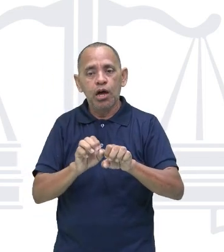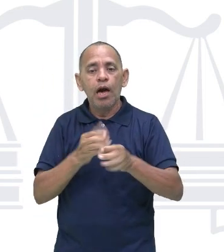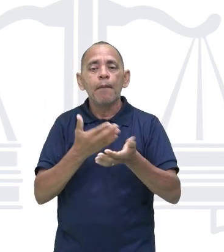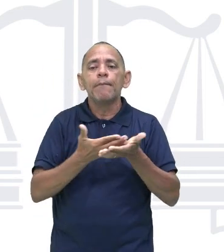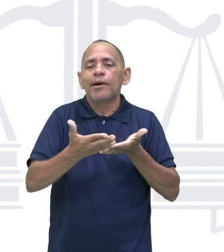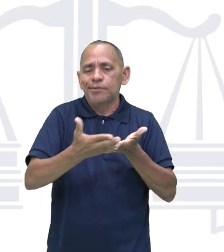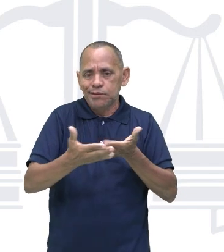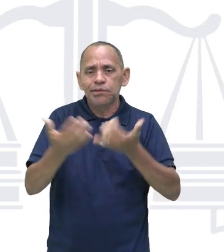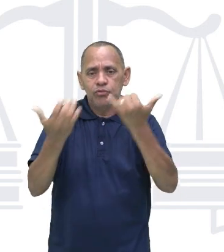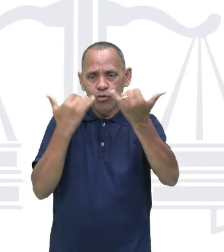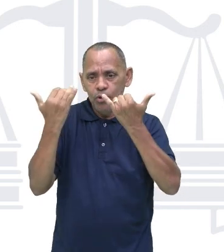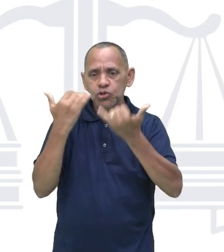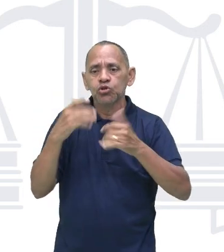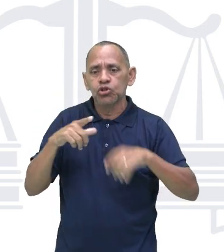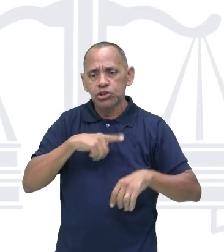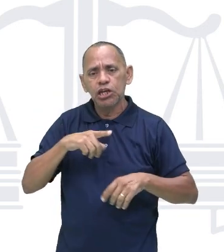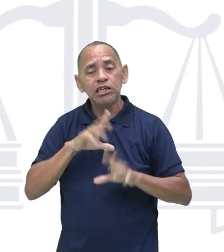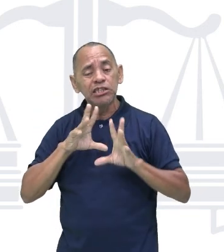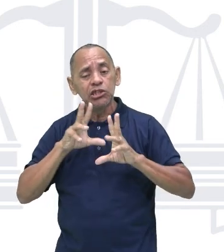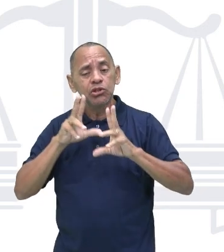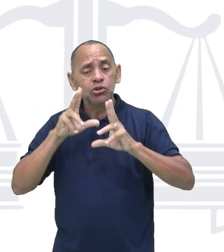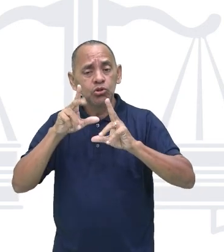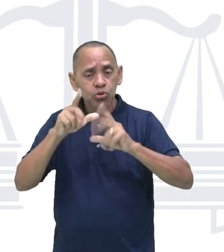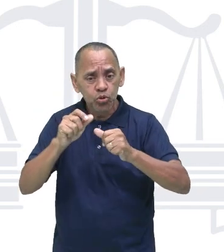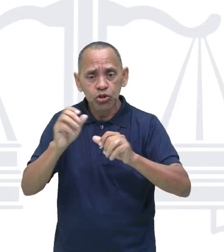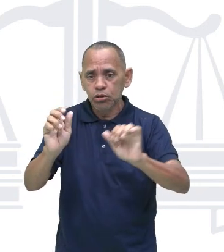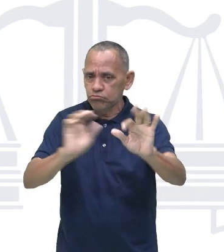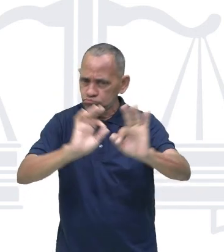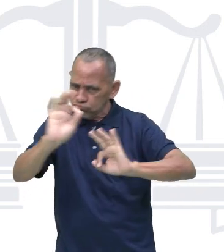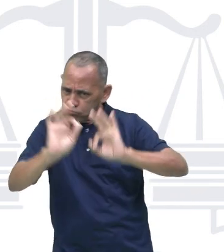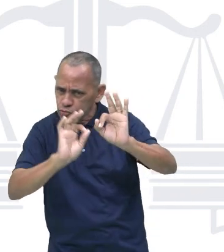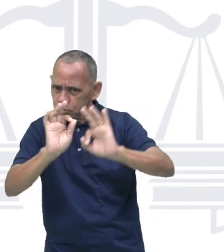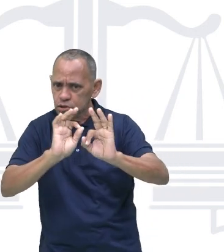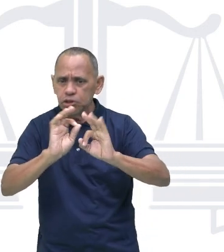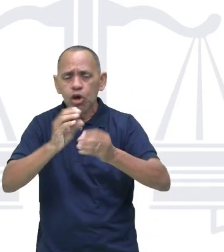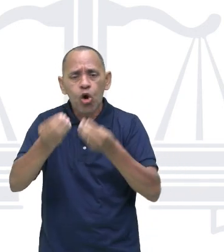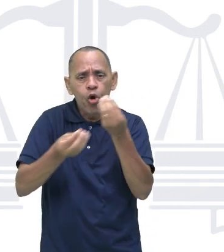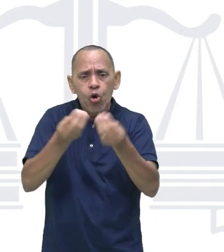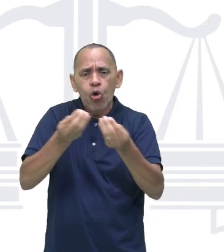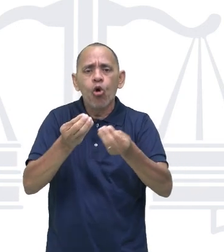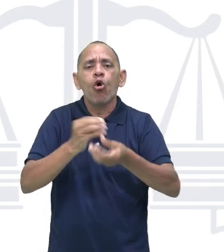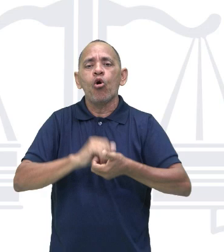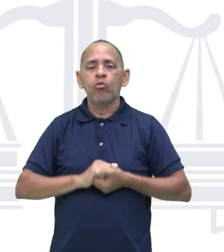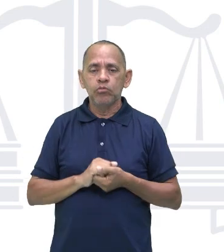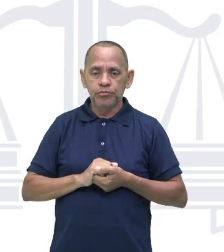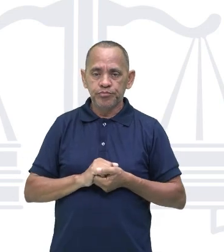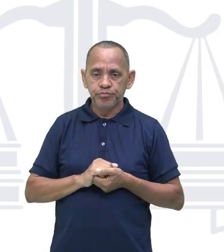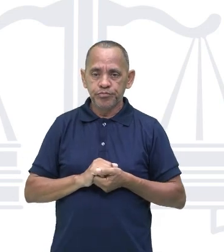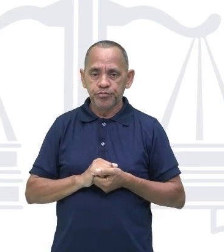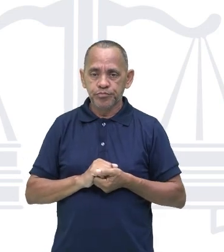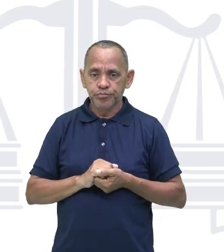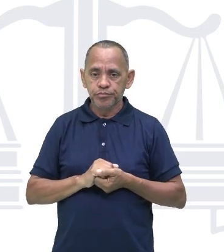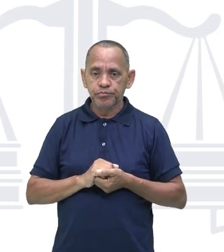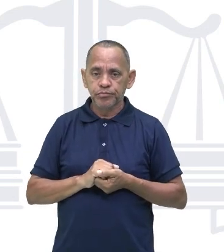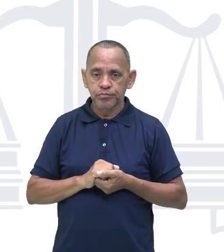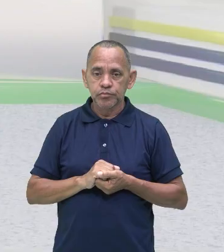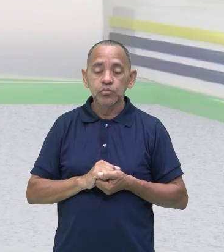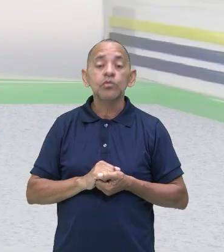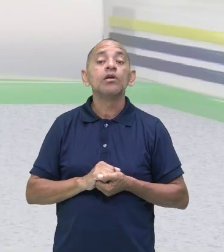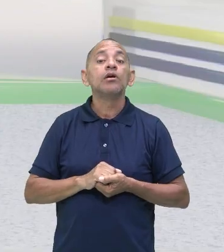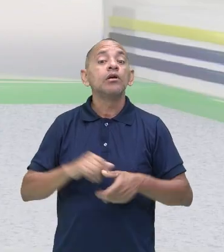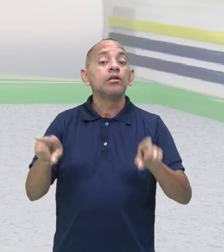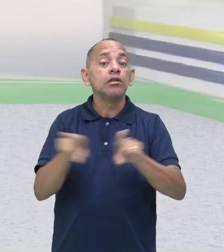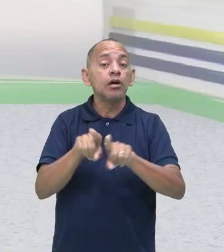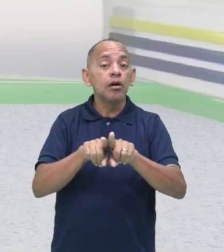norteamento para implementarmos a recomposição na nossa rede. Professora Emily, só colaborando também, né, os